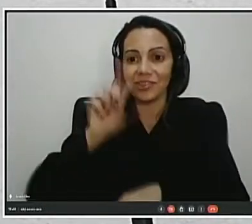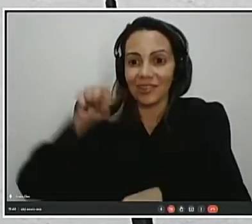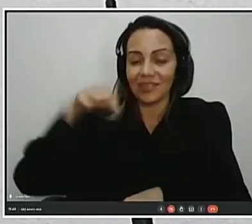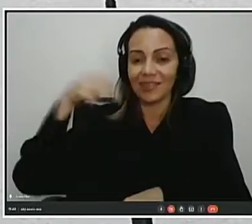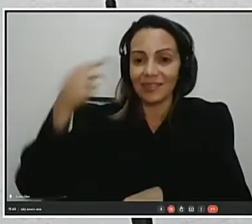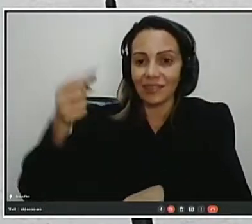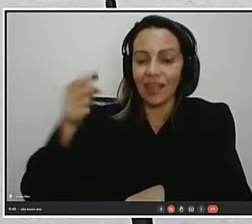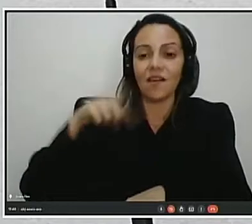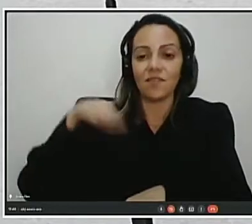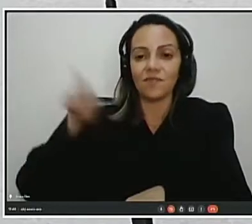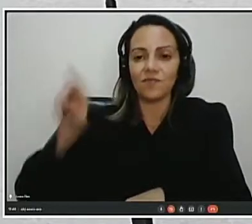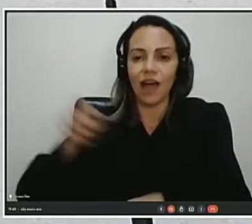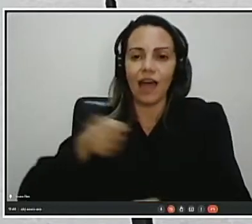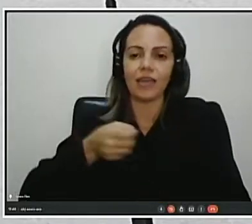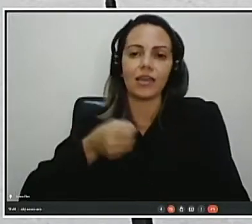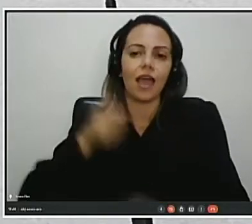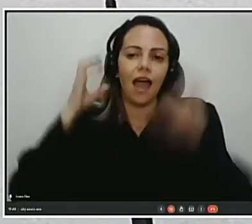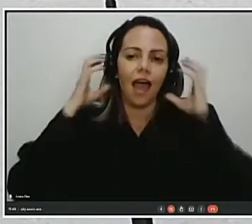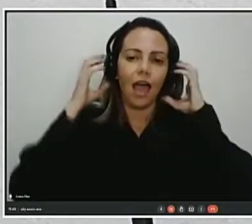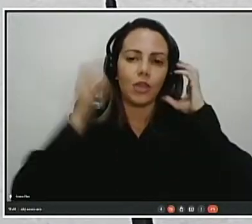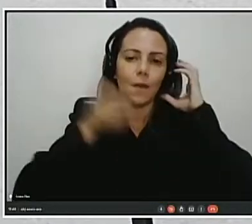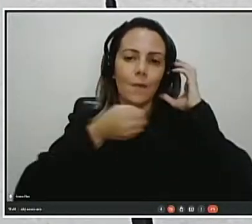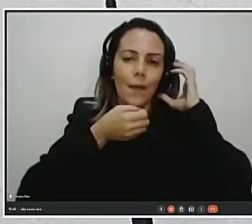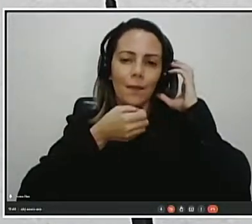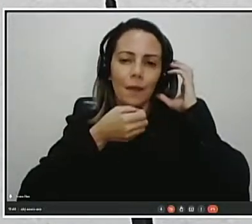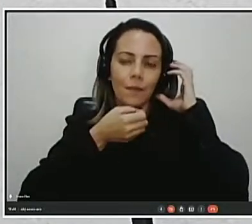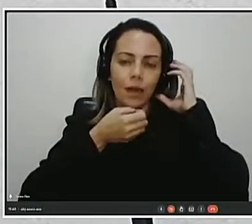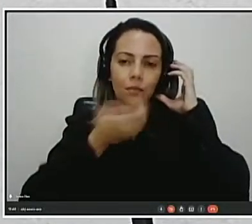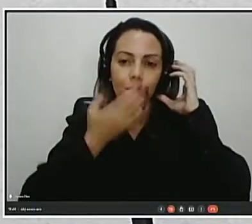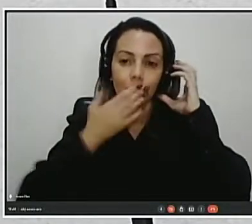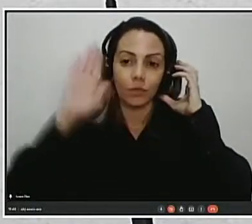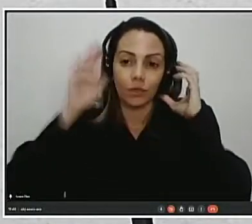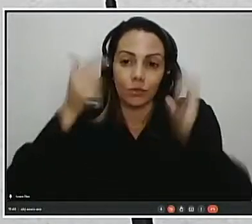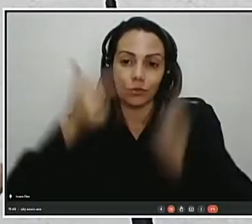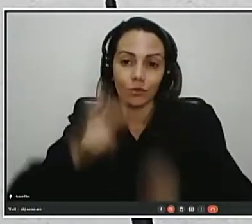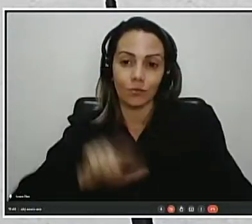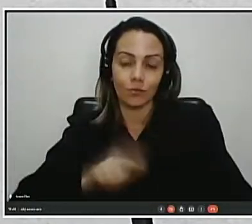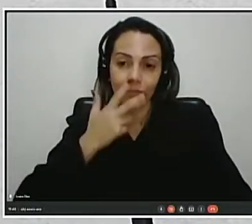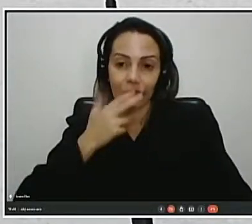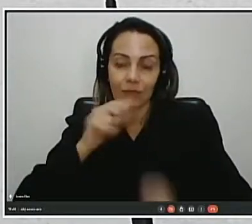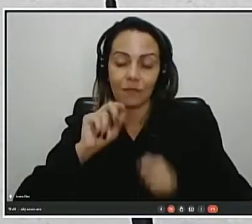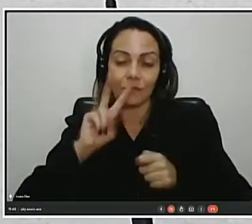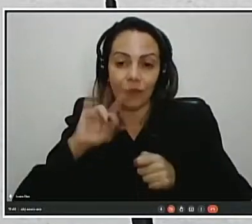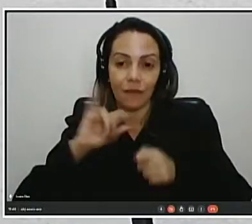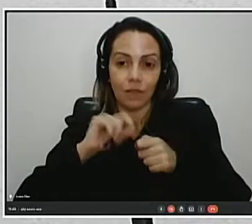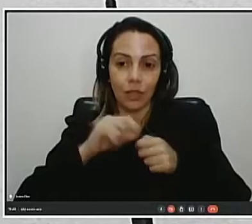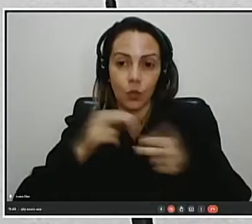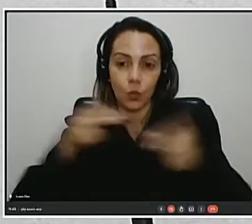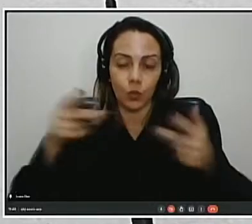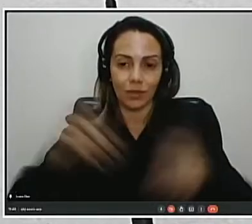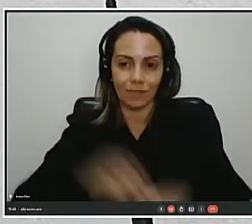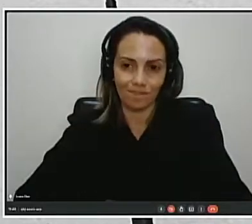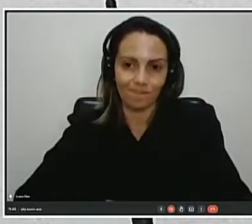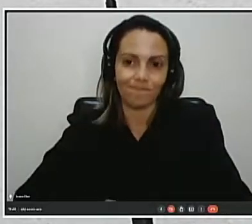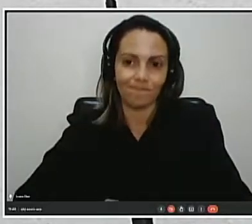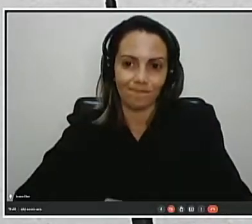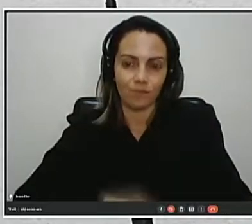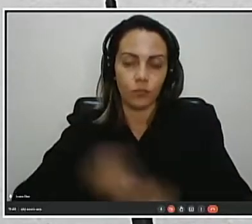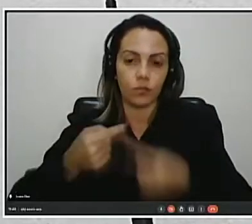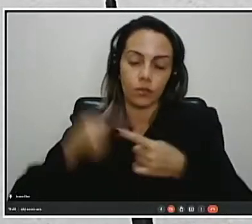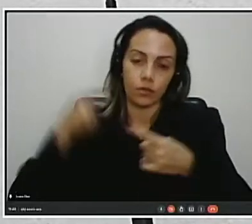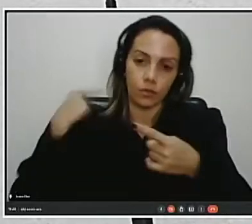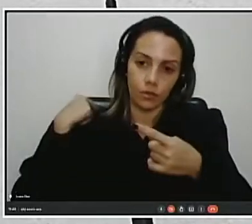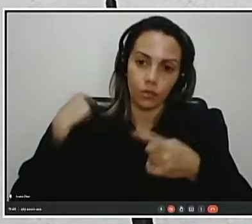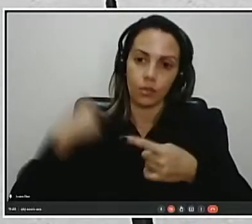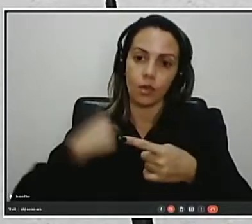e parecer que vão fazer algo. Na semana passada, aqui nessa Casa de Leis, eu e outros